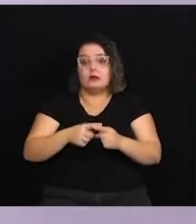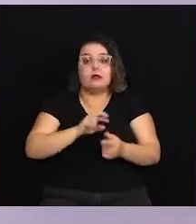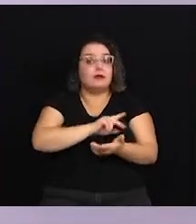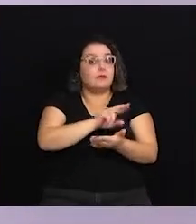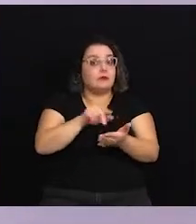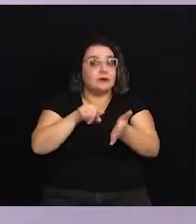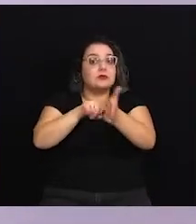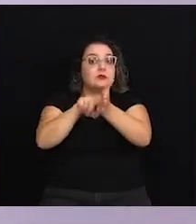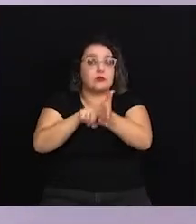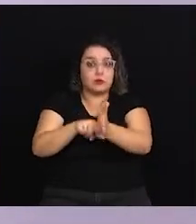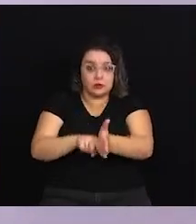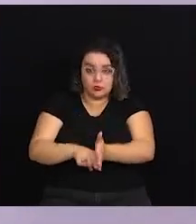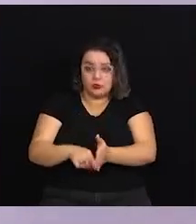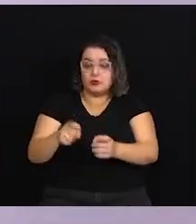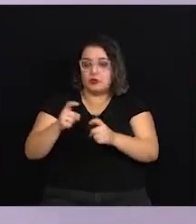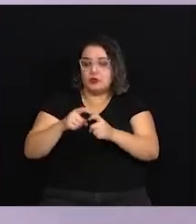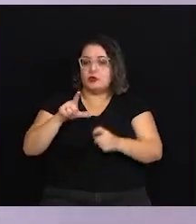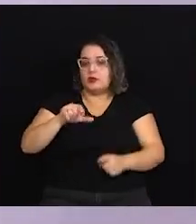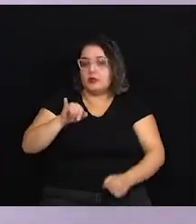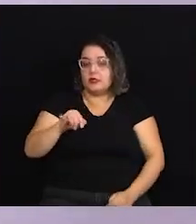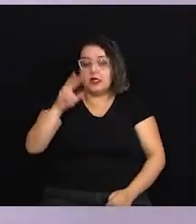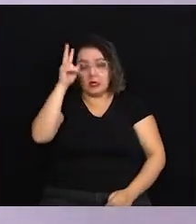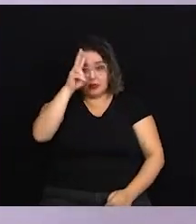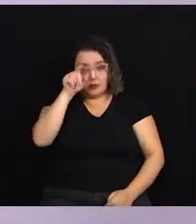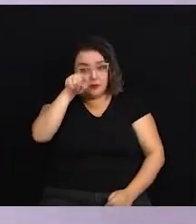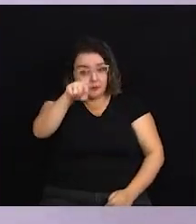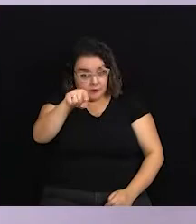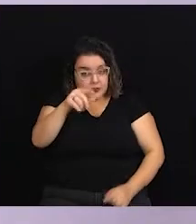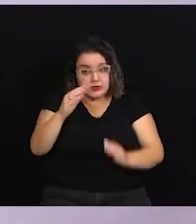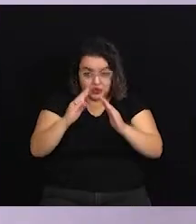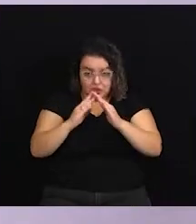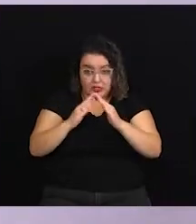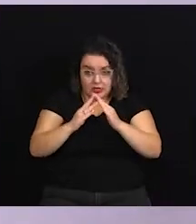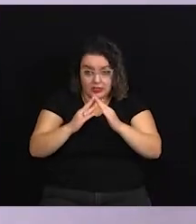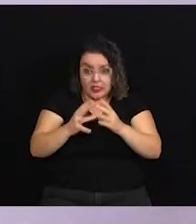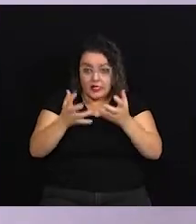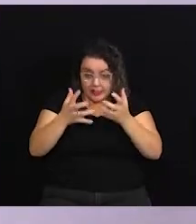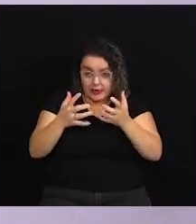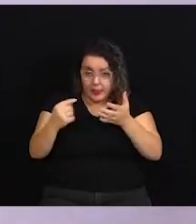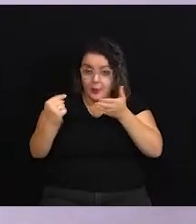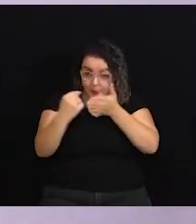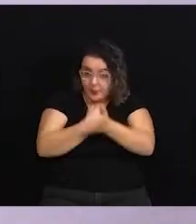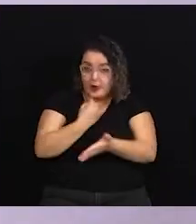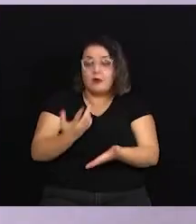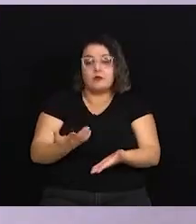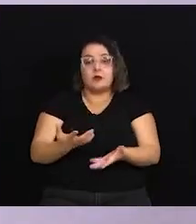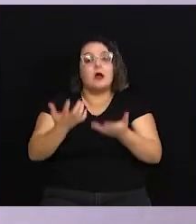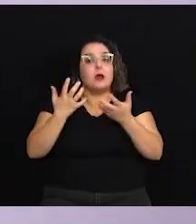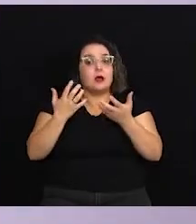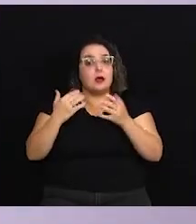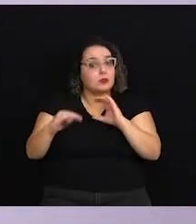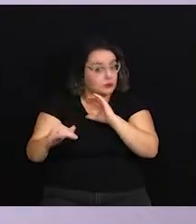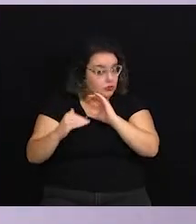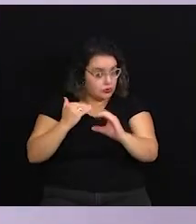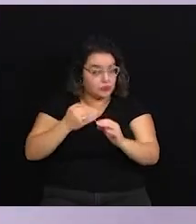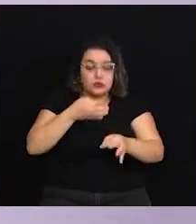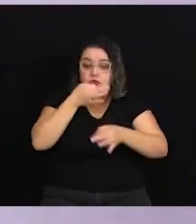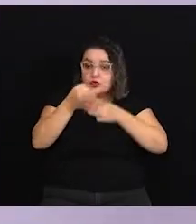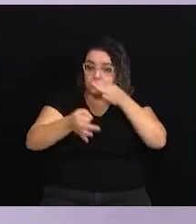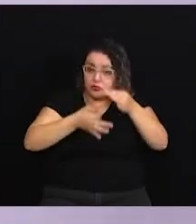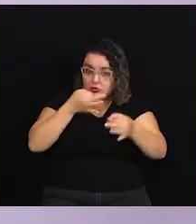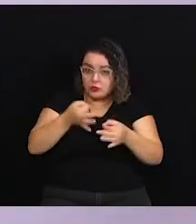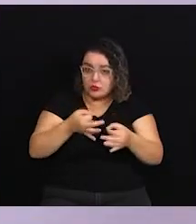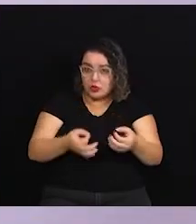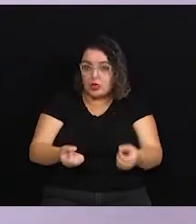tenho muita pergunta para fazer por do sorvete e lembrando você aí de casa Quer fazer alguma pergunta quer mandar sua sugestão